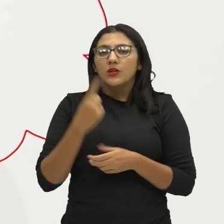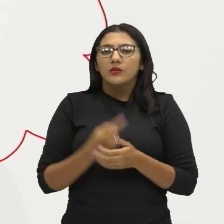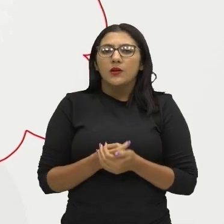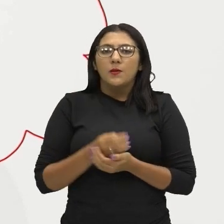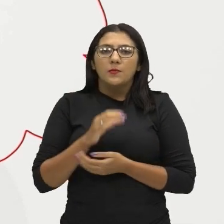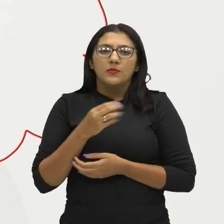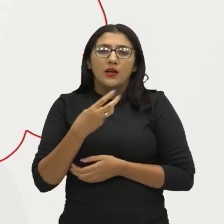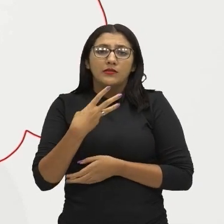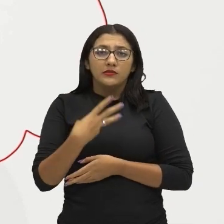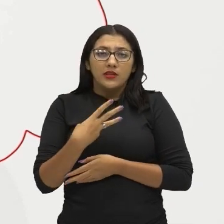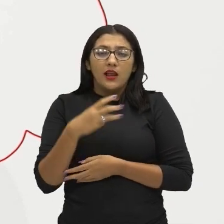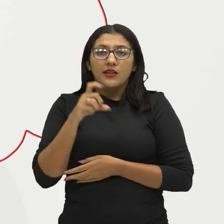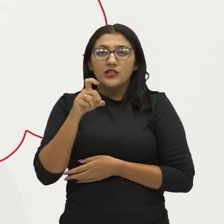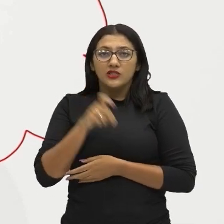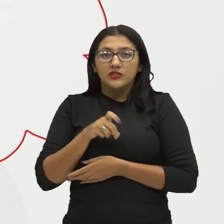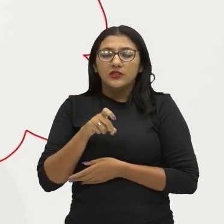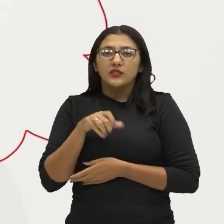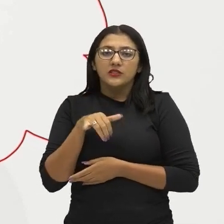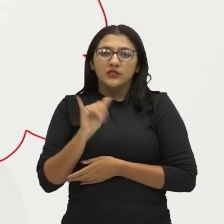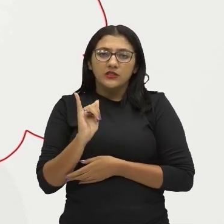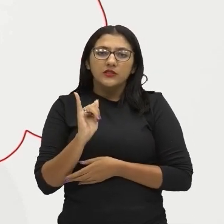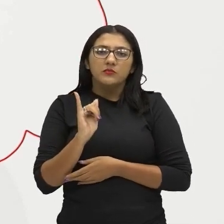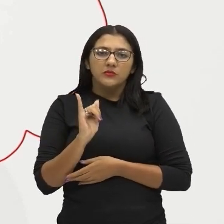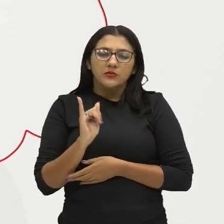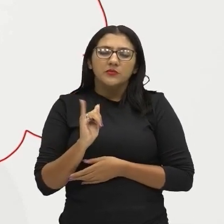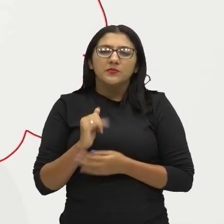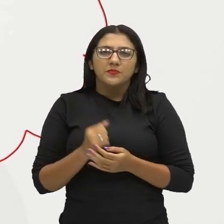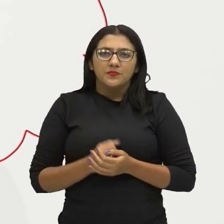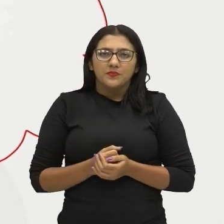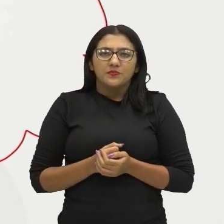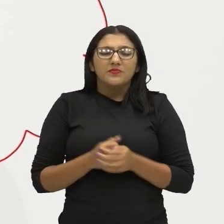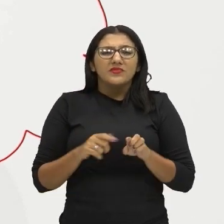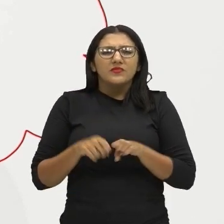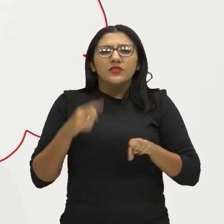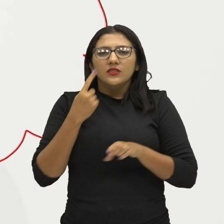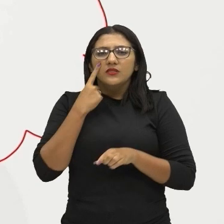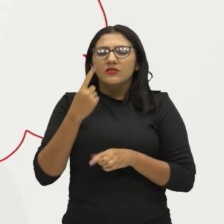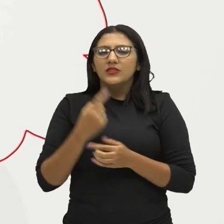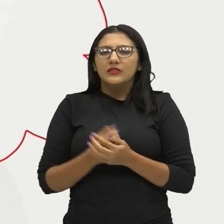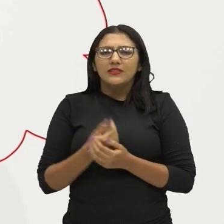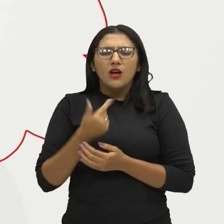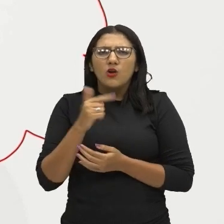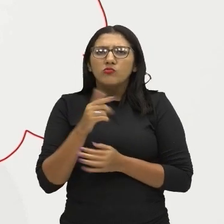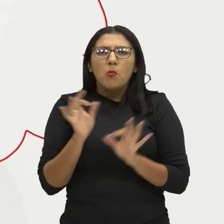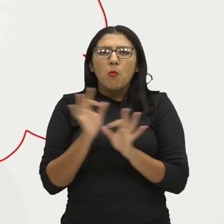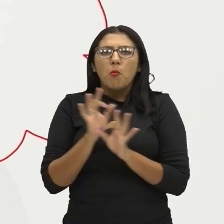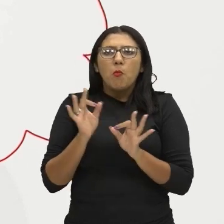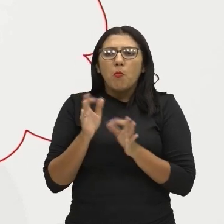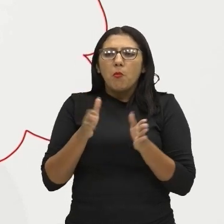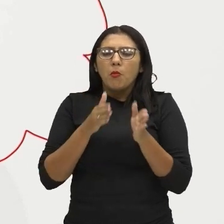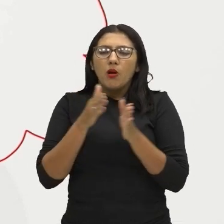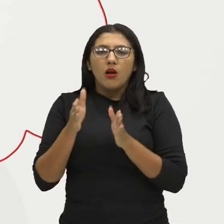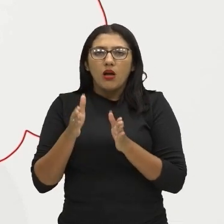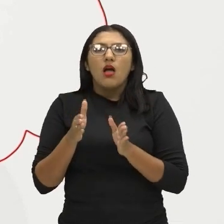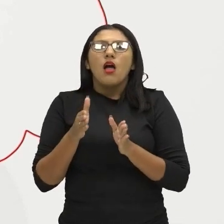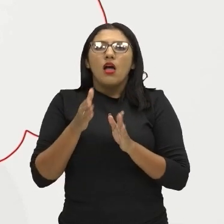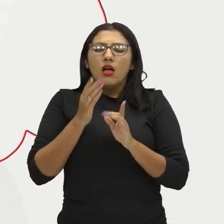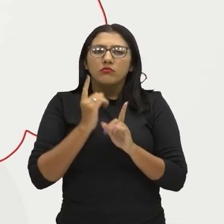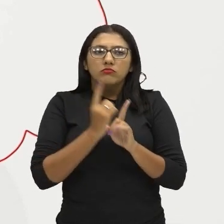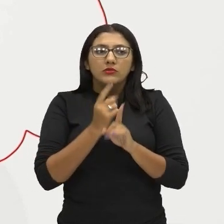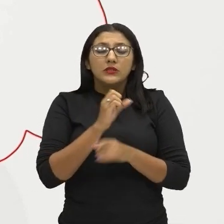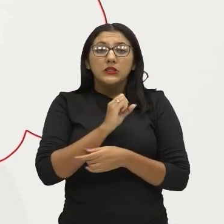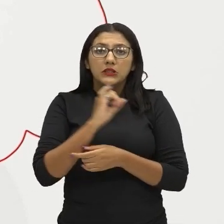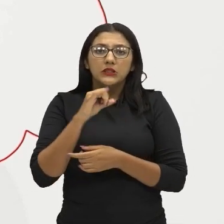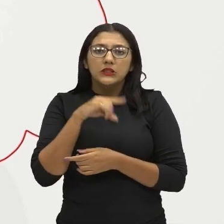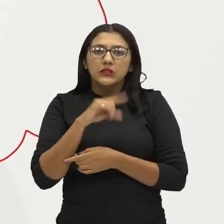pelo algarismo 3. Ora, aqui, não está aparecendo nada. Opa! Quando